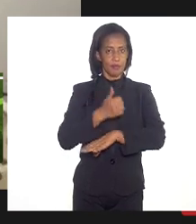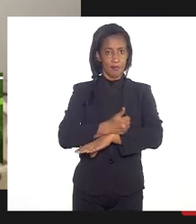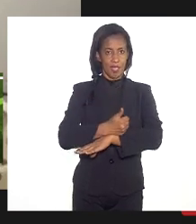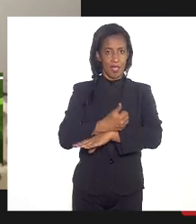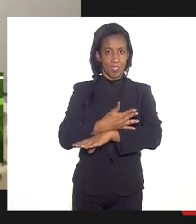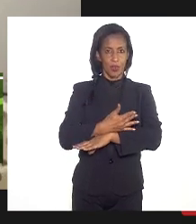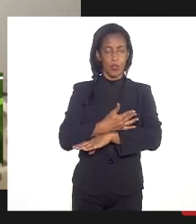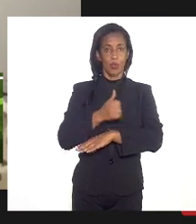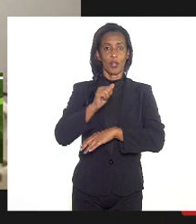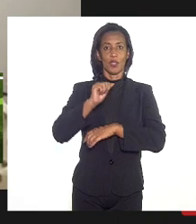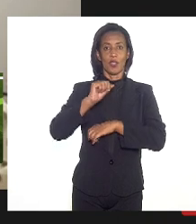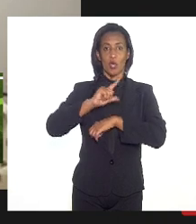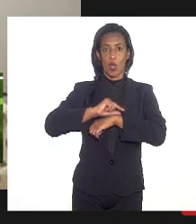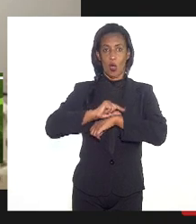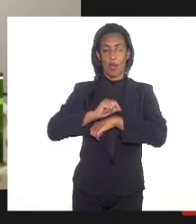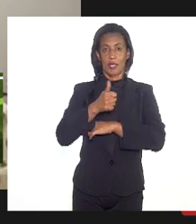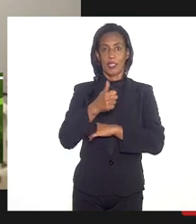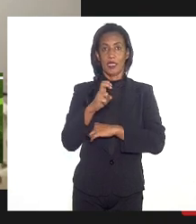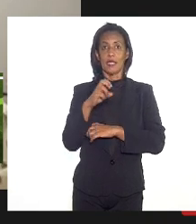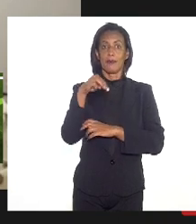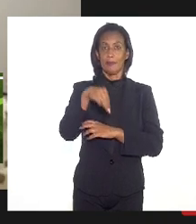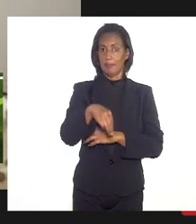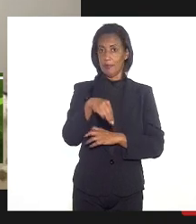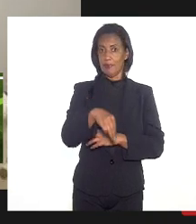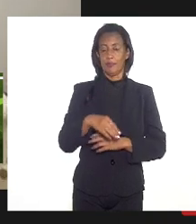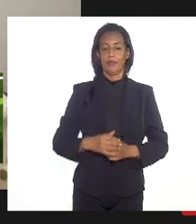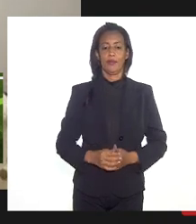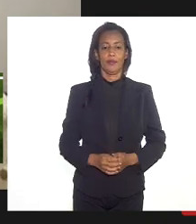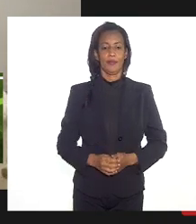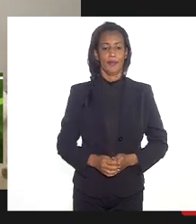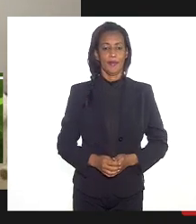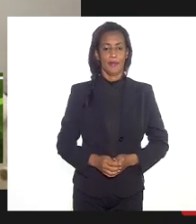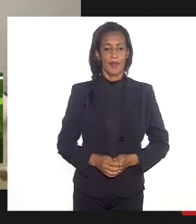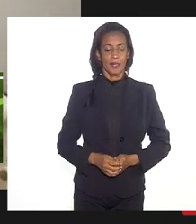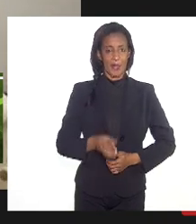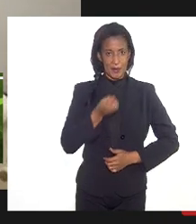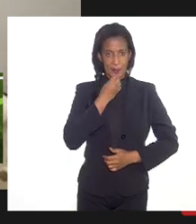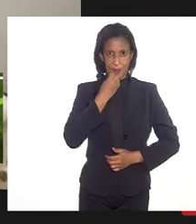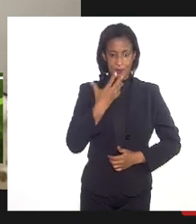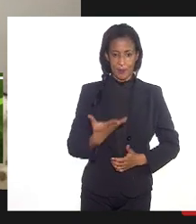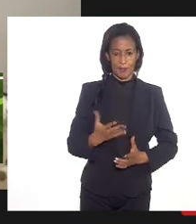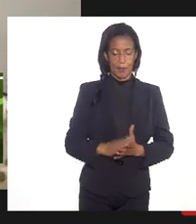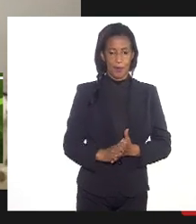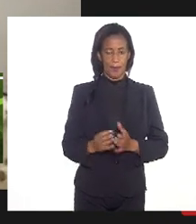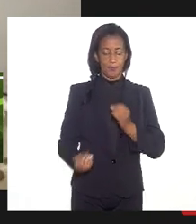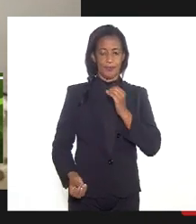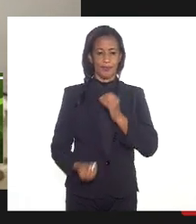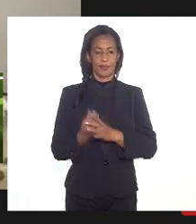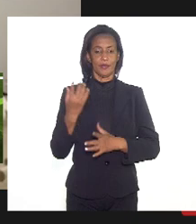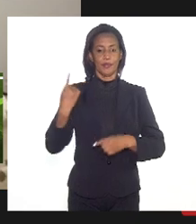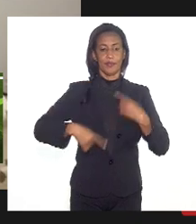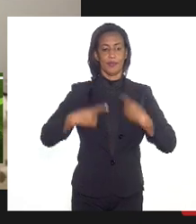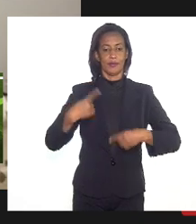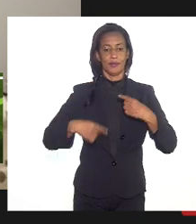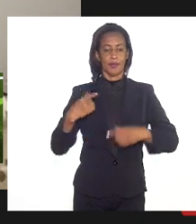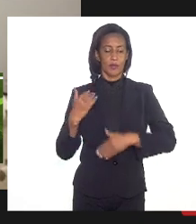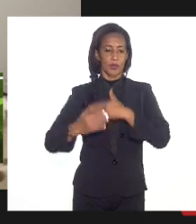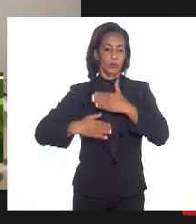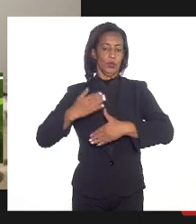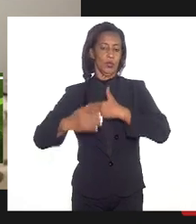14 horas e 15 minutos. Bom, a criação de uma política estadual para o